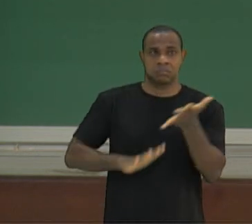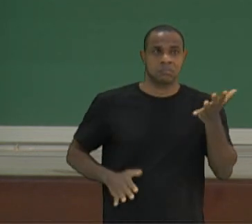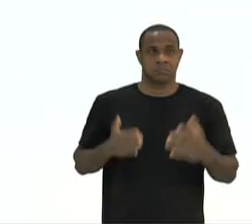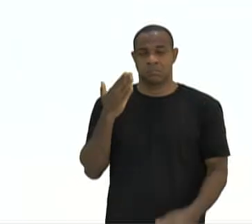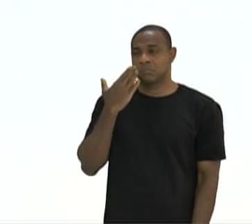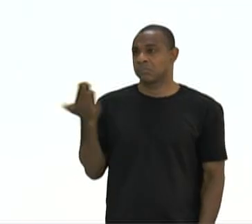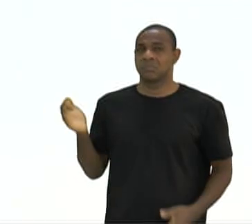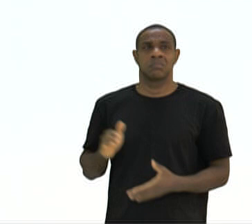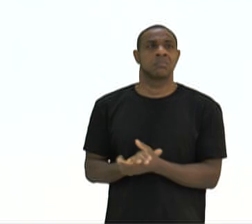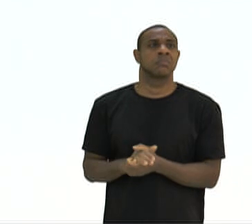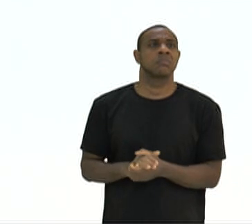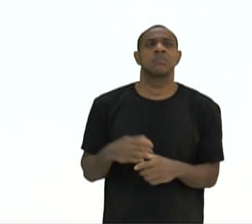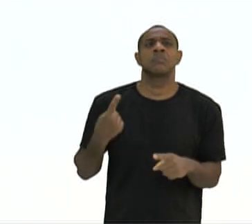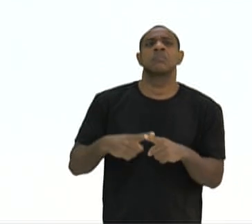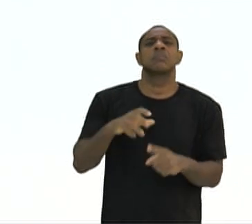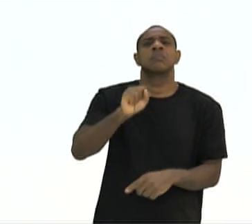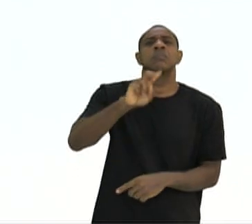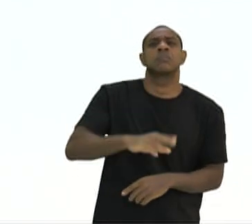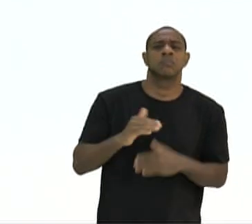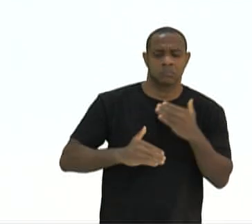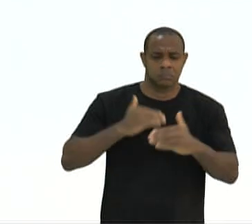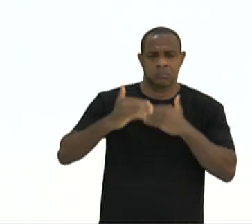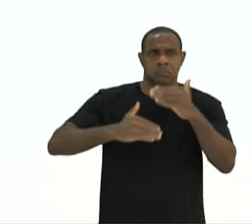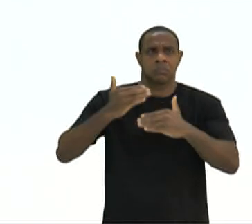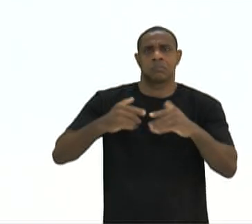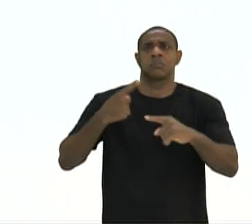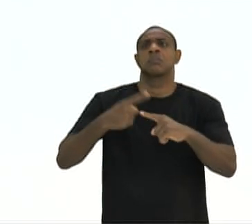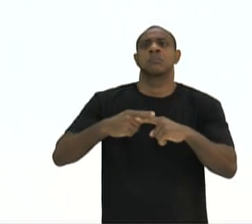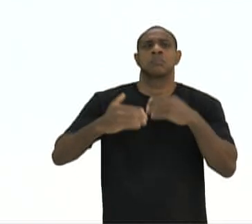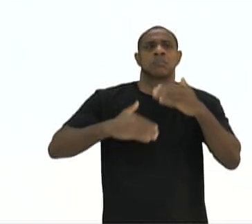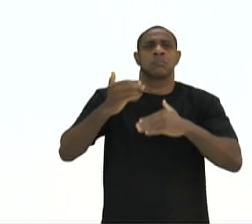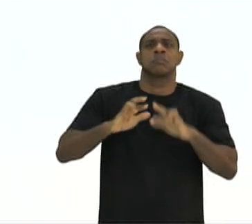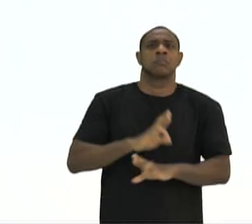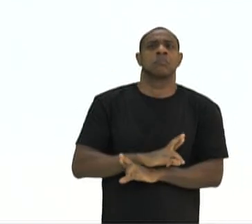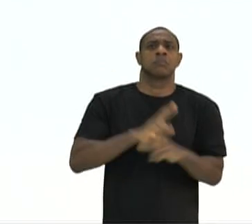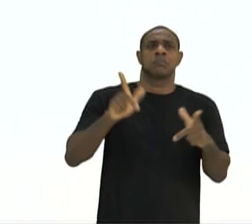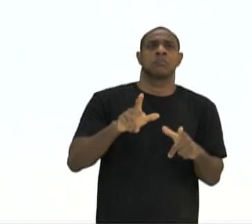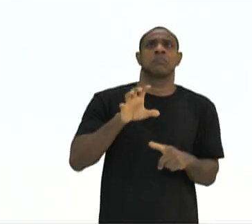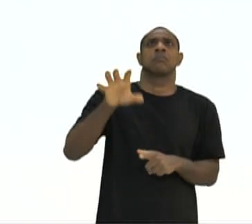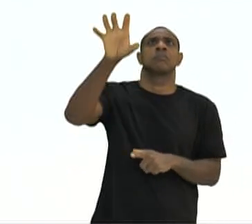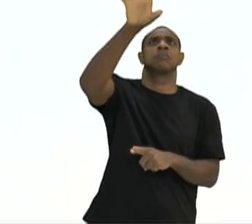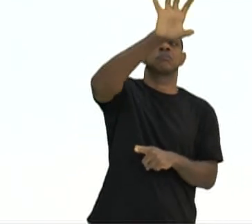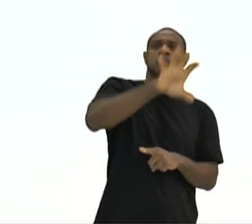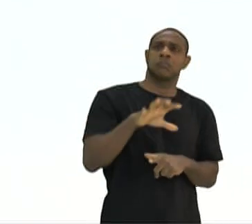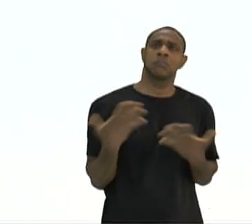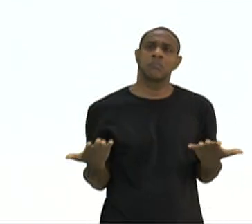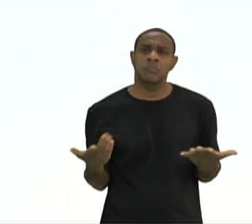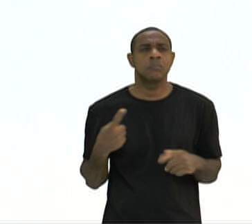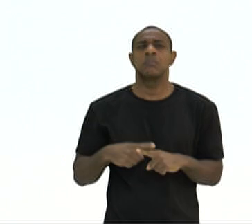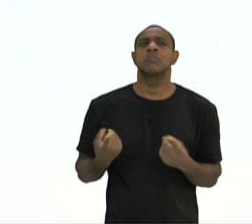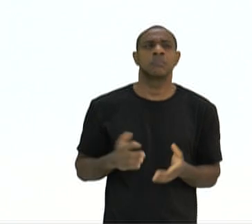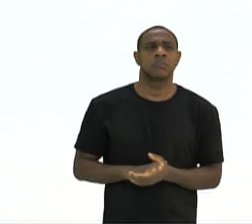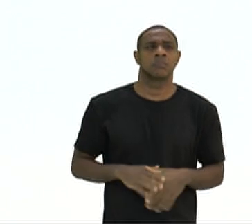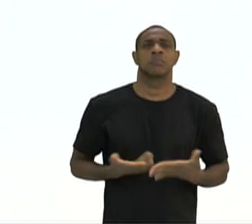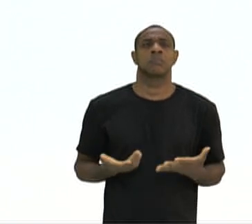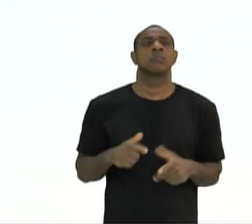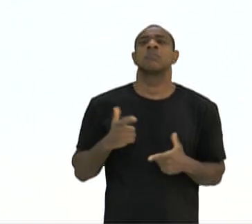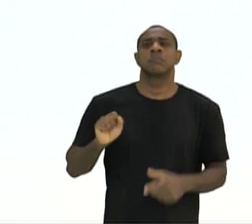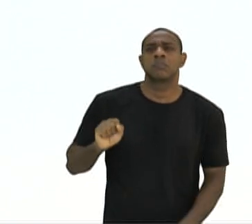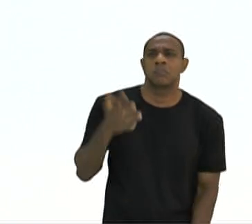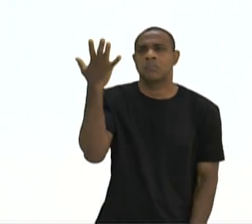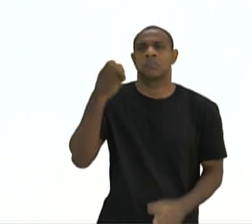um pouquinho. Por que a região sul teve o processo de urbanização diferente de outras regiões do Brasil? E entre os